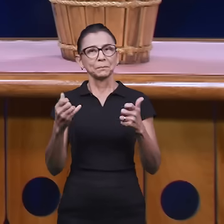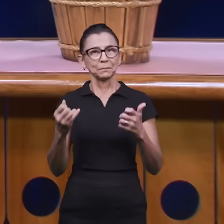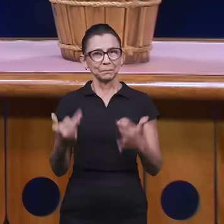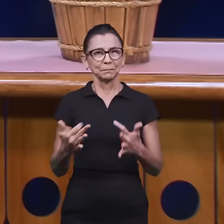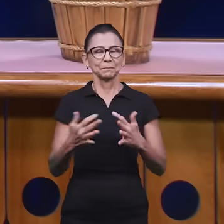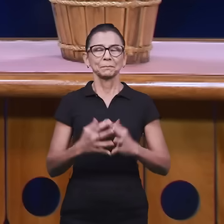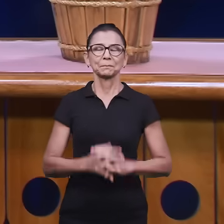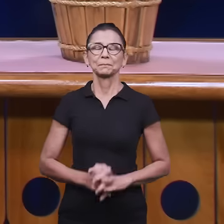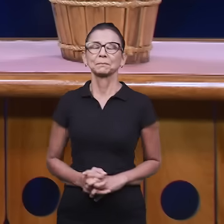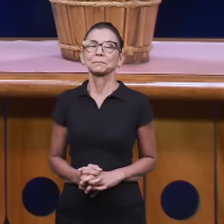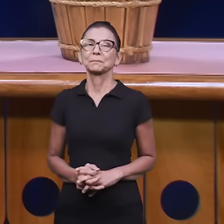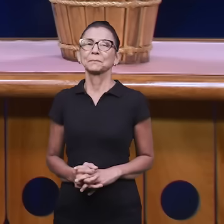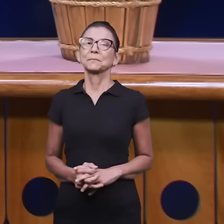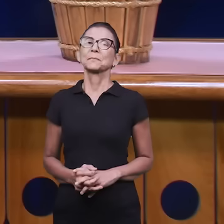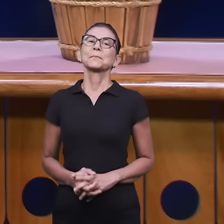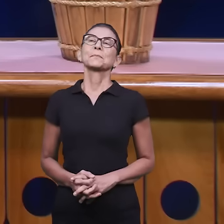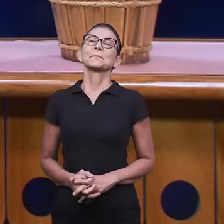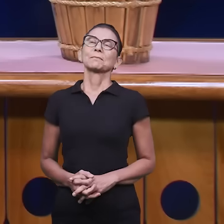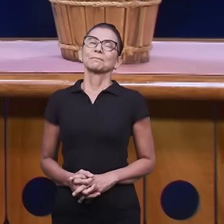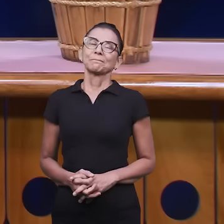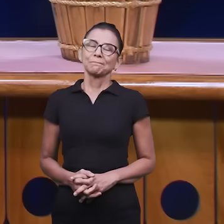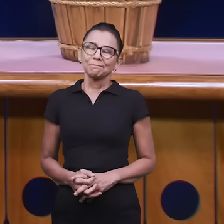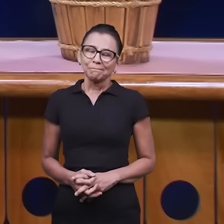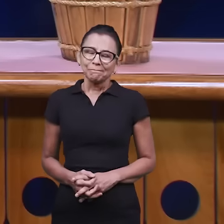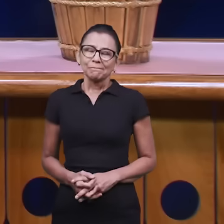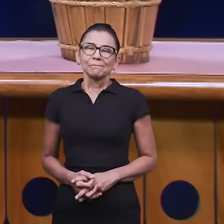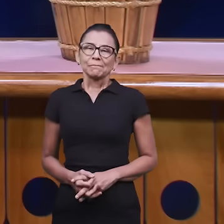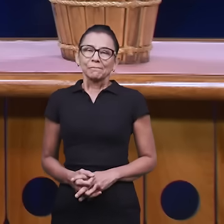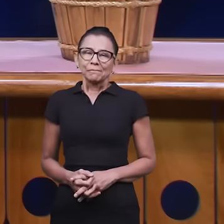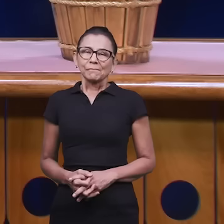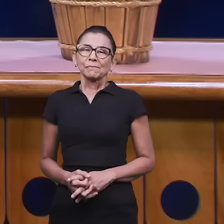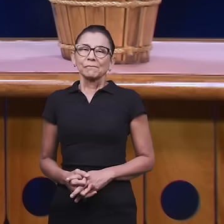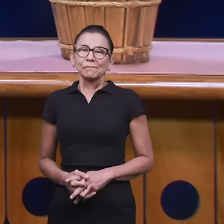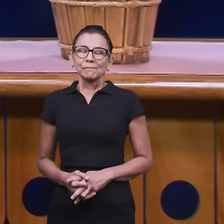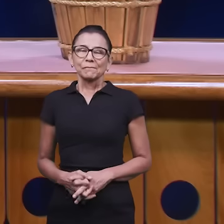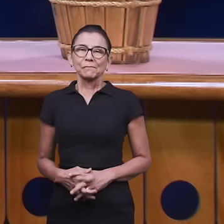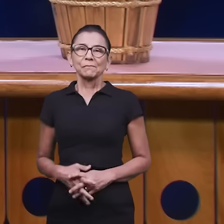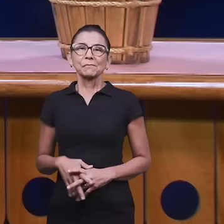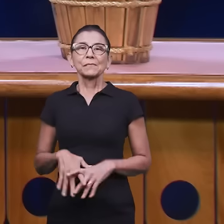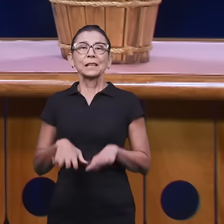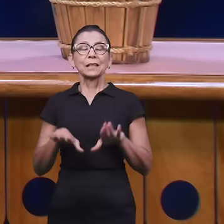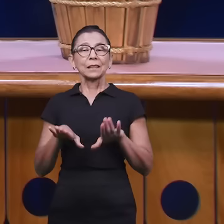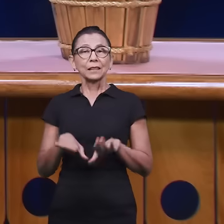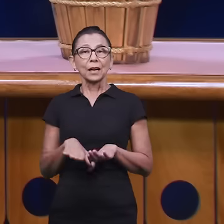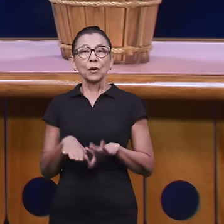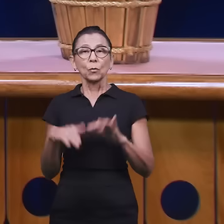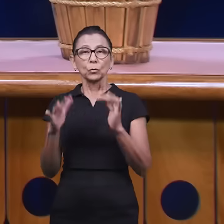posição de joelhos, pegando a água e levando à boca. Então, o homem